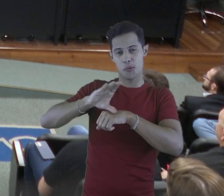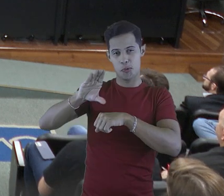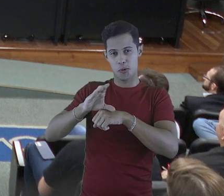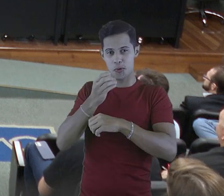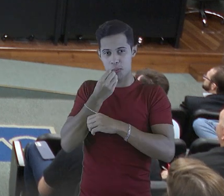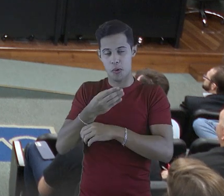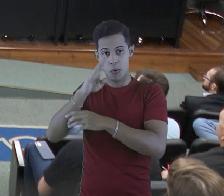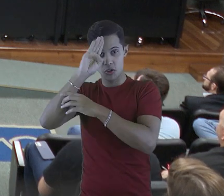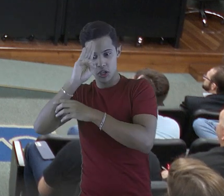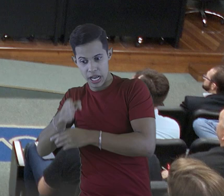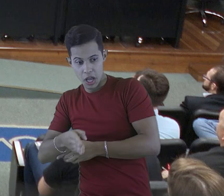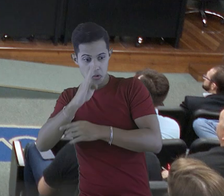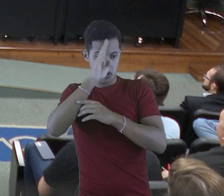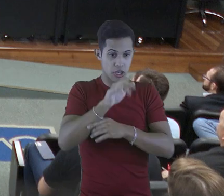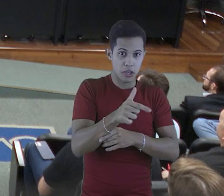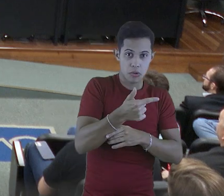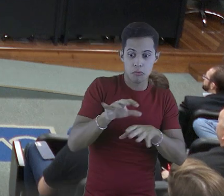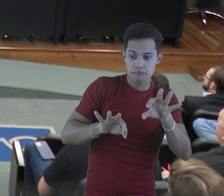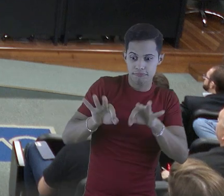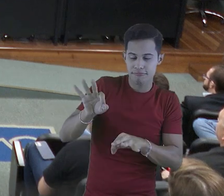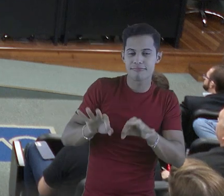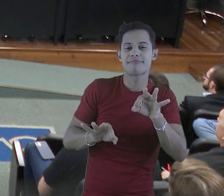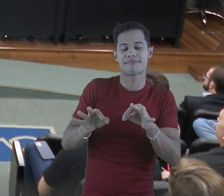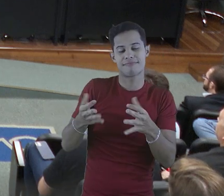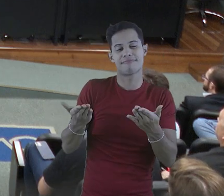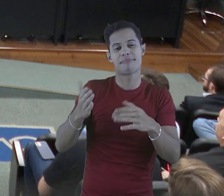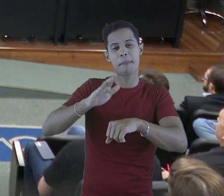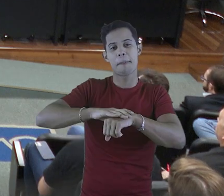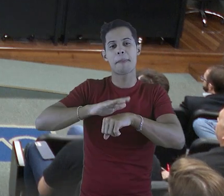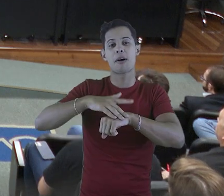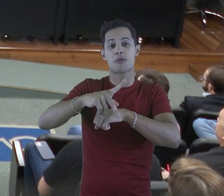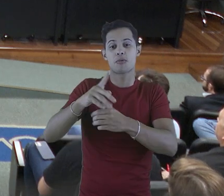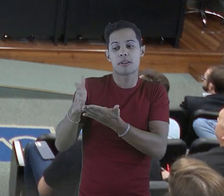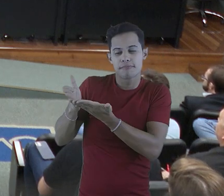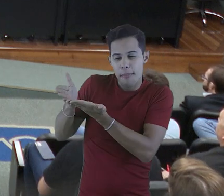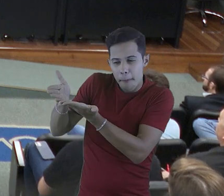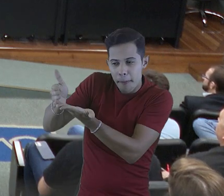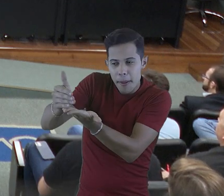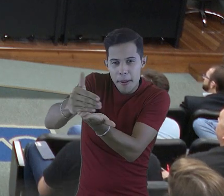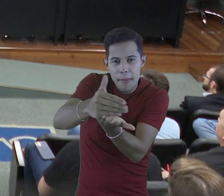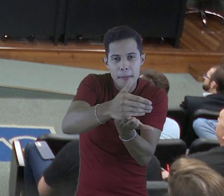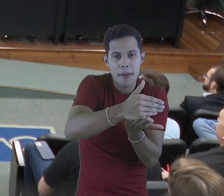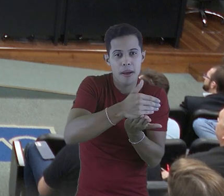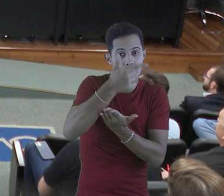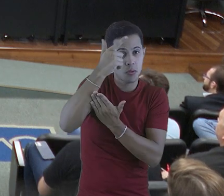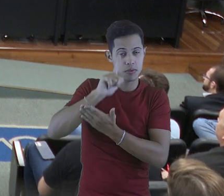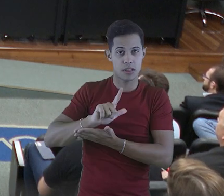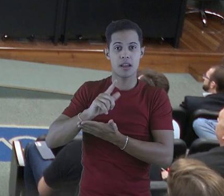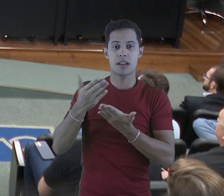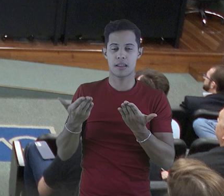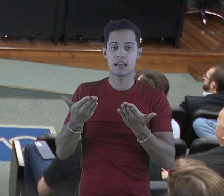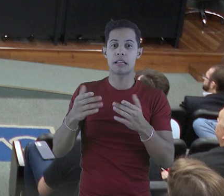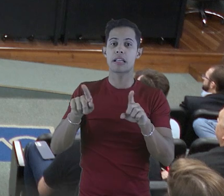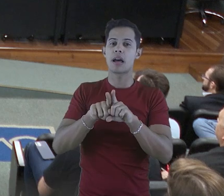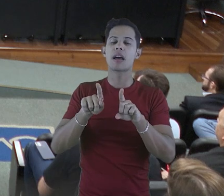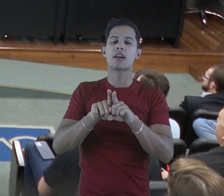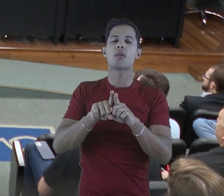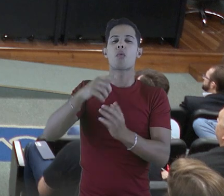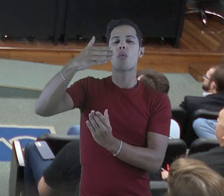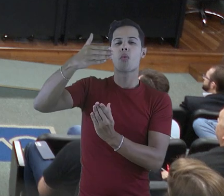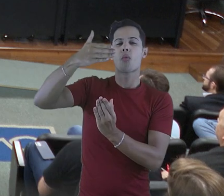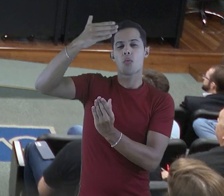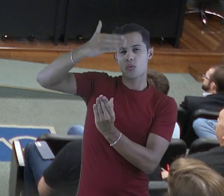no data mapping e o data mapping ou inventário de dados ele tem que ser feito como regra para ser